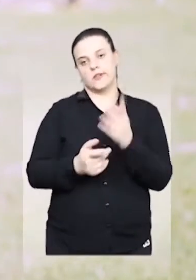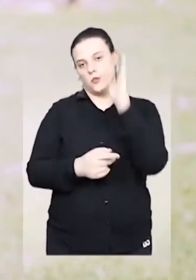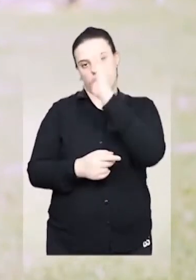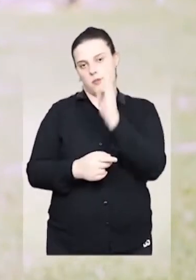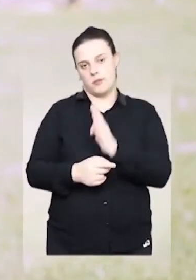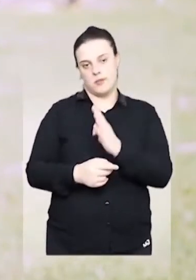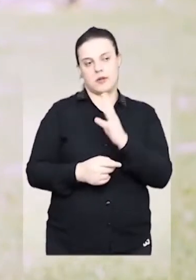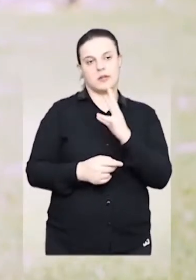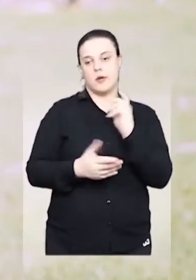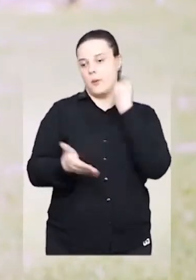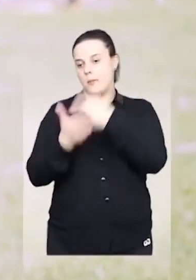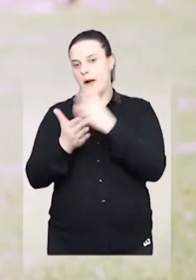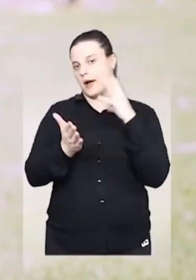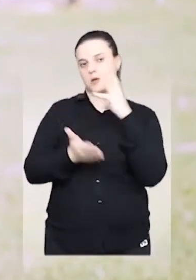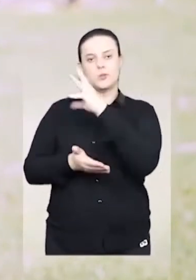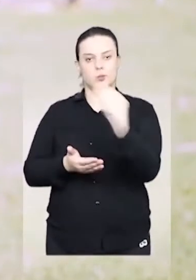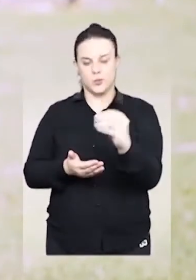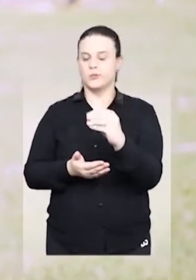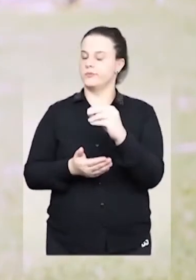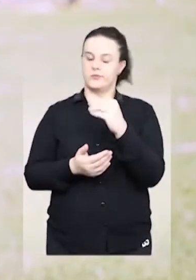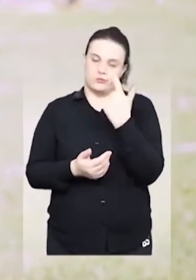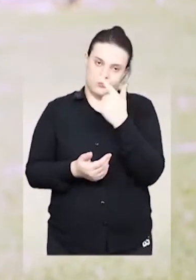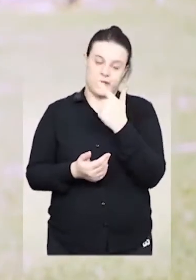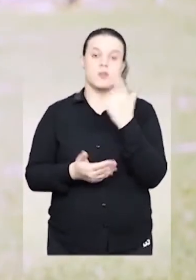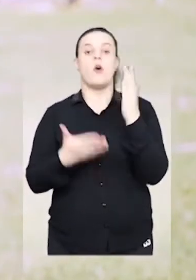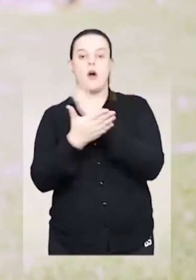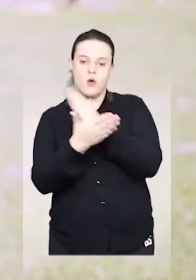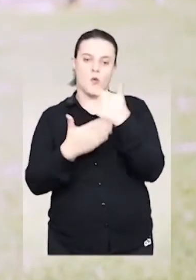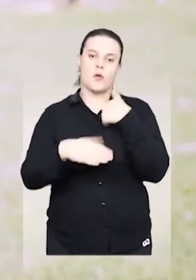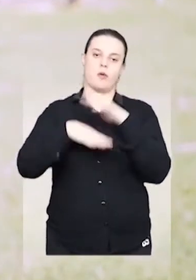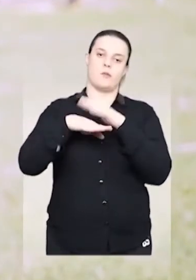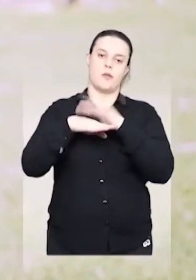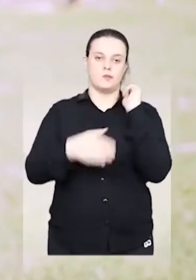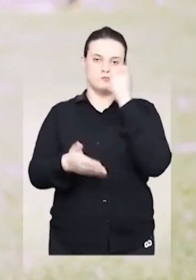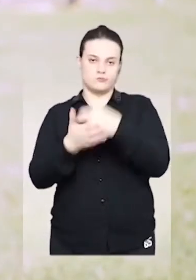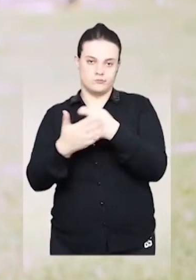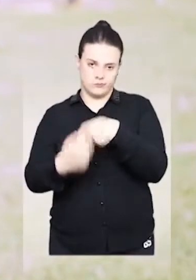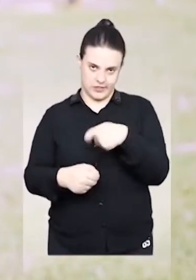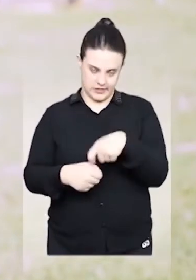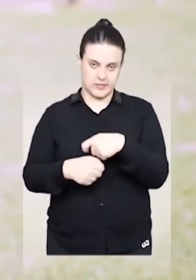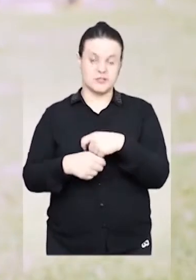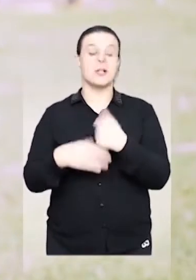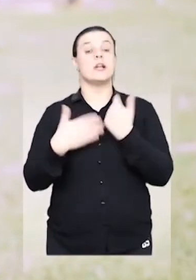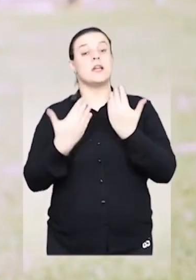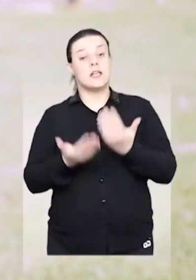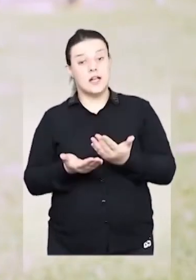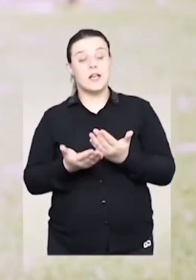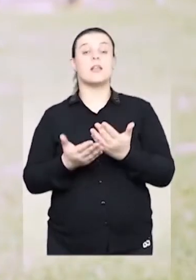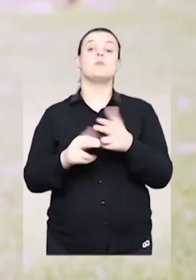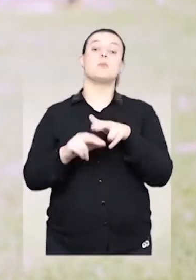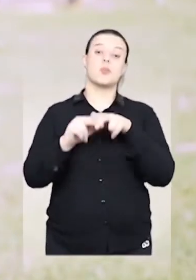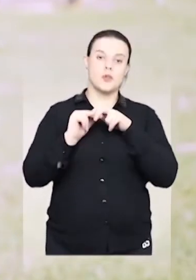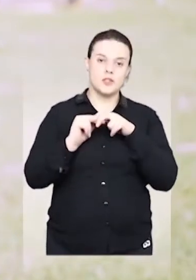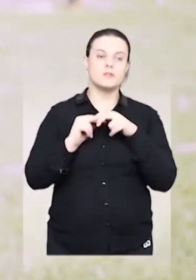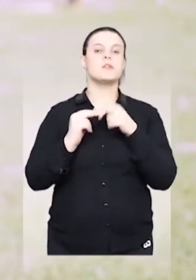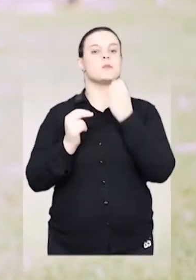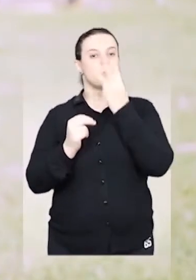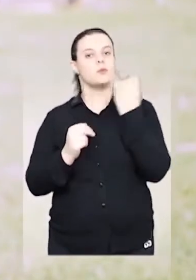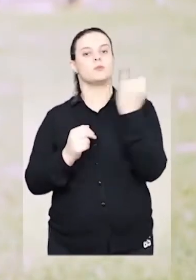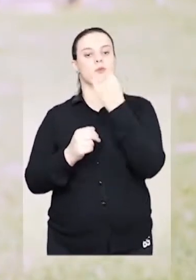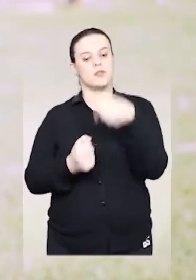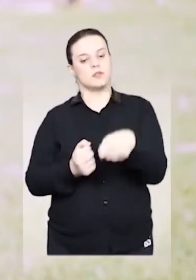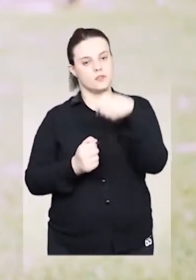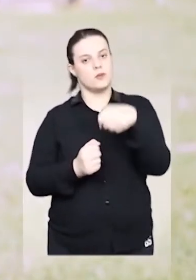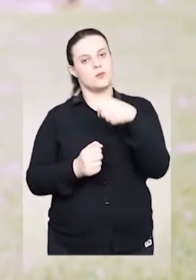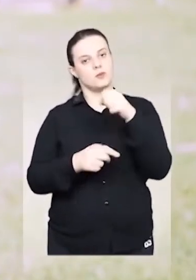país bancar todas as competições, então tem coisas que precisam sair do nosso bolso mesmo. E aí, nesse ponto, entra a